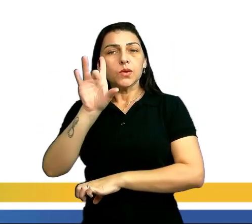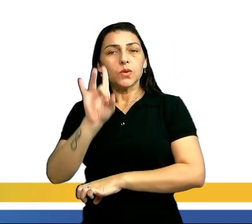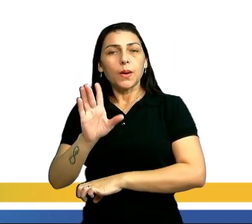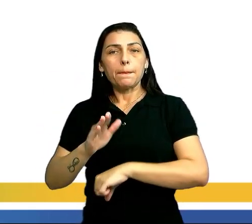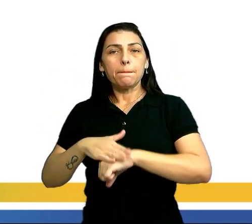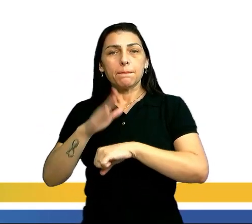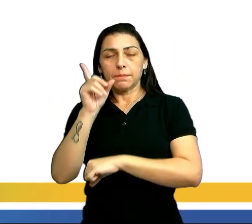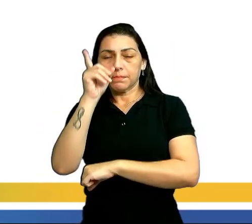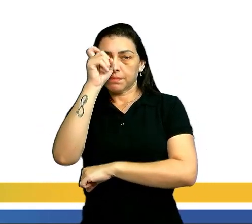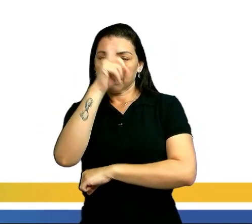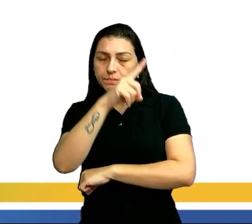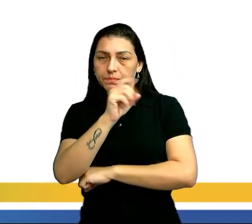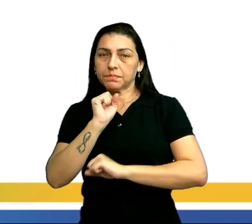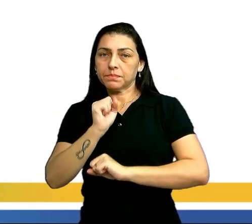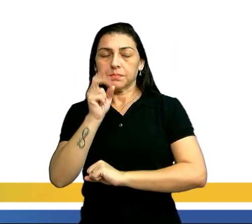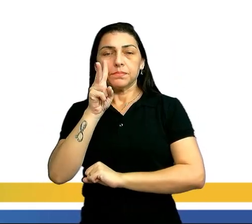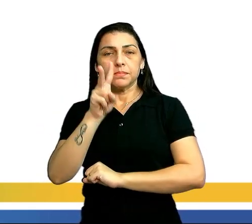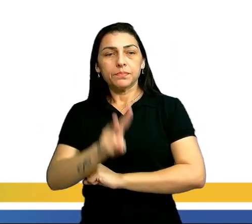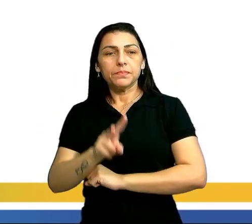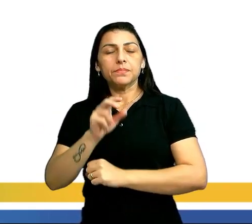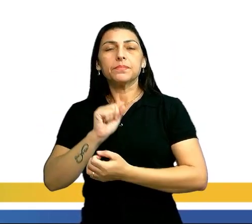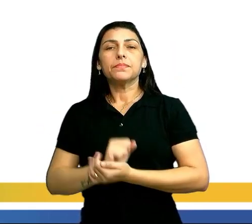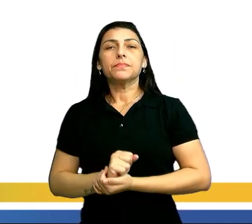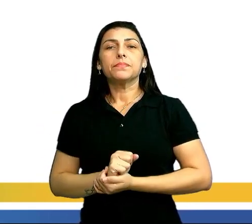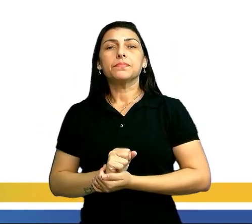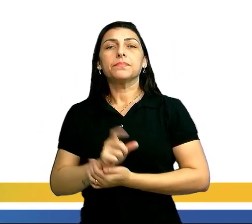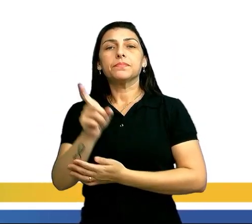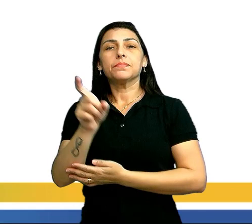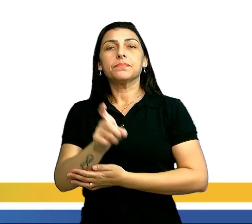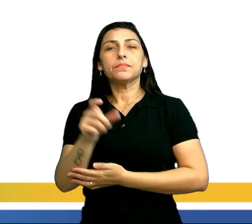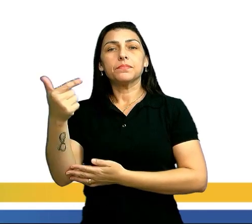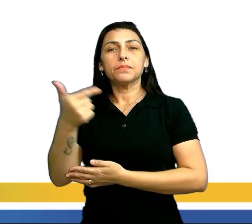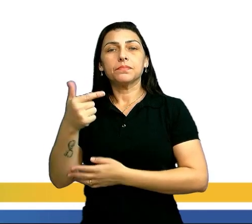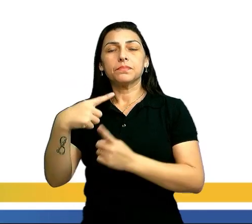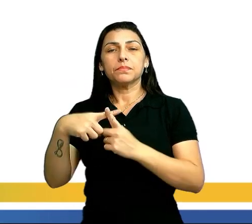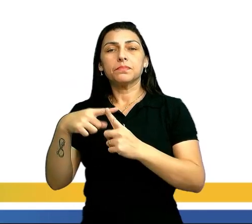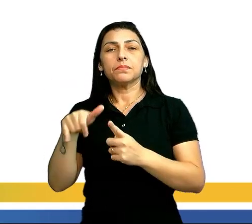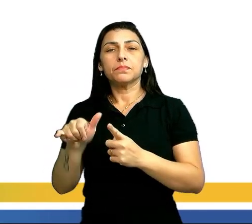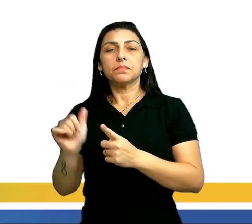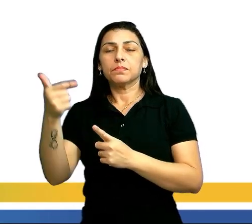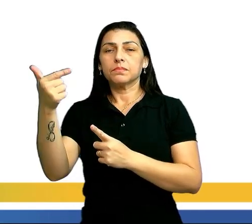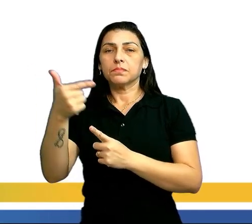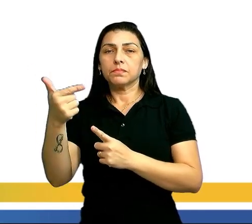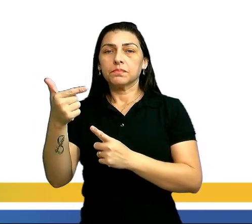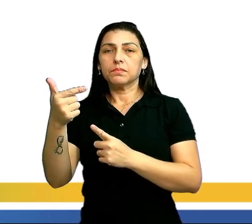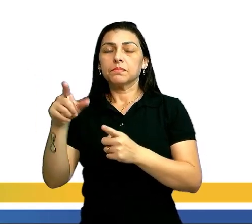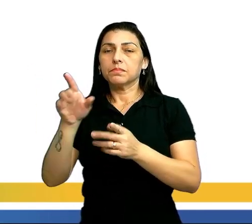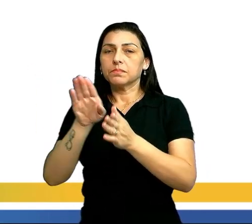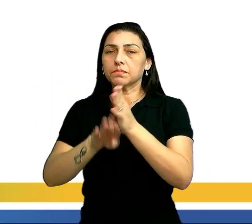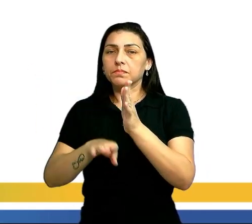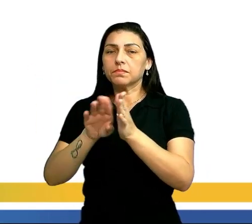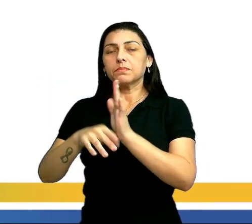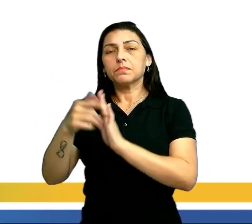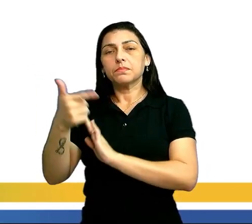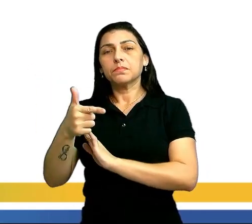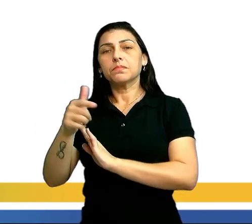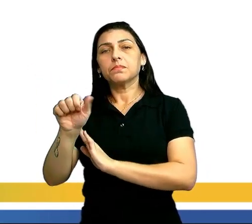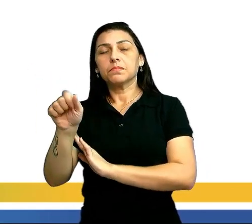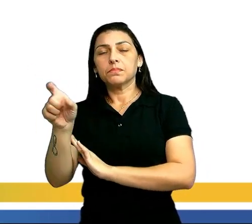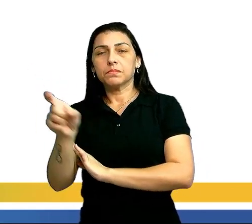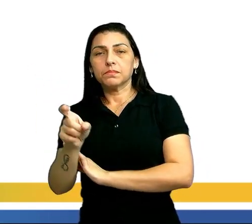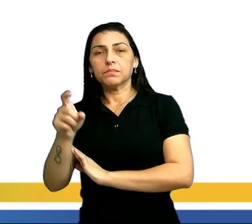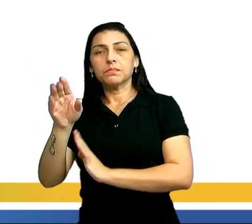mais difícil, como você pode ver aí em cima. X² mais y² menos